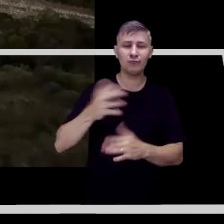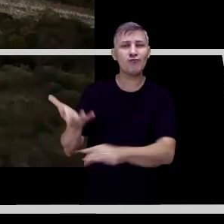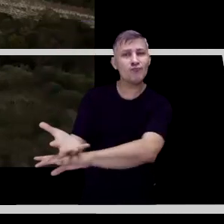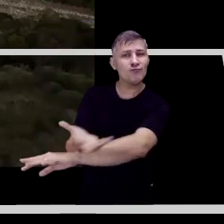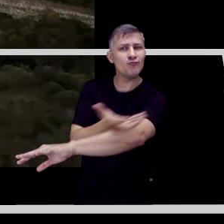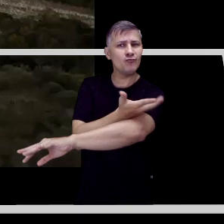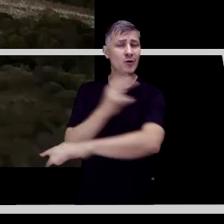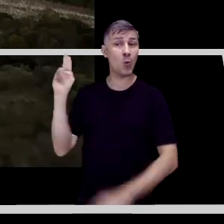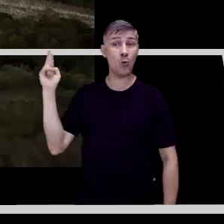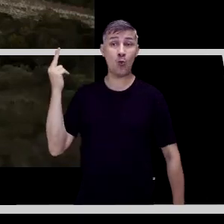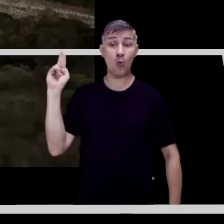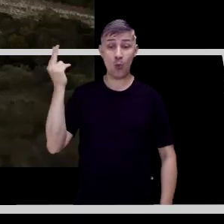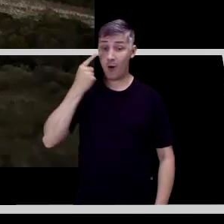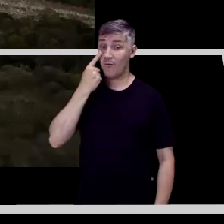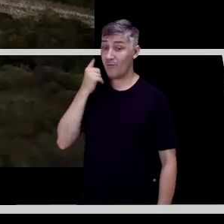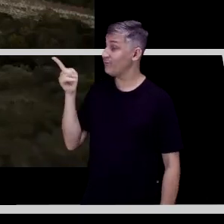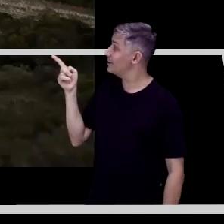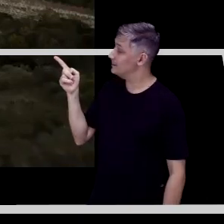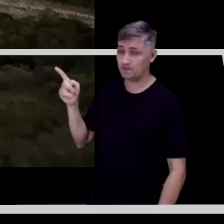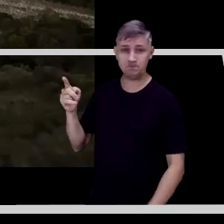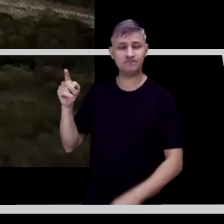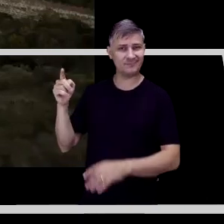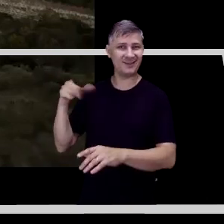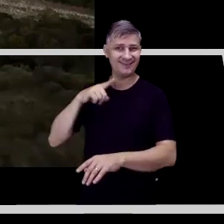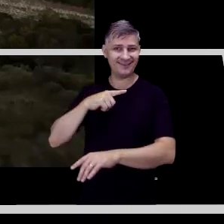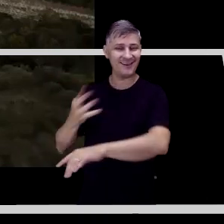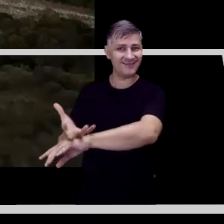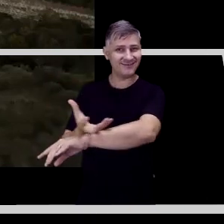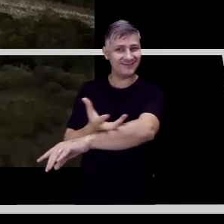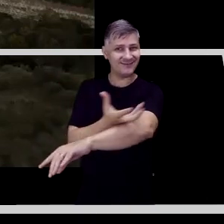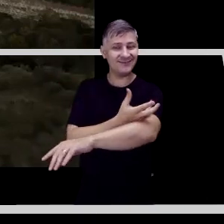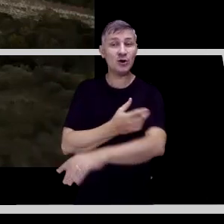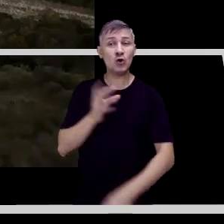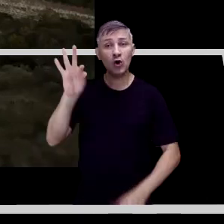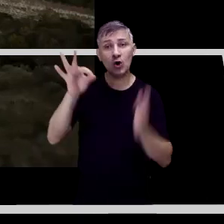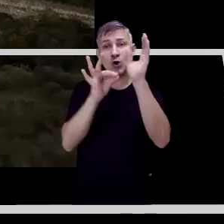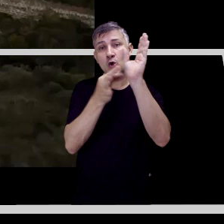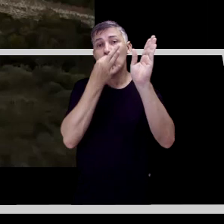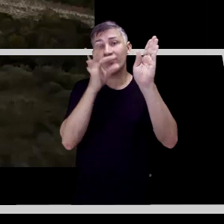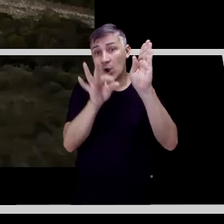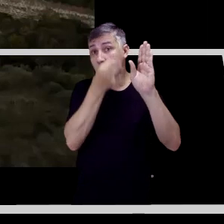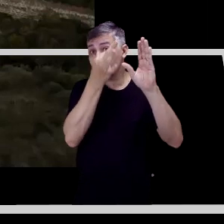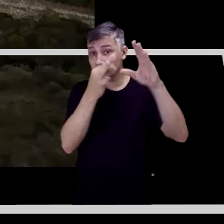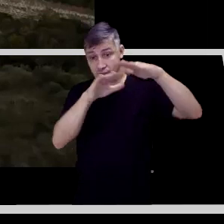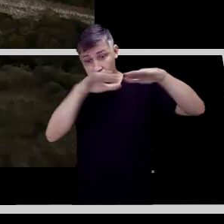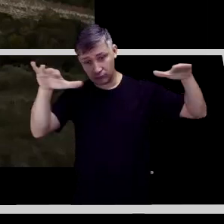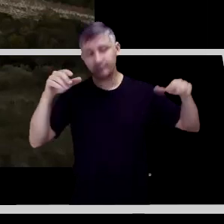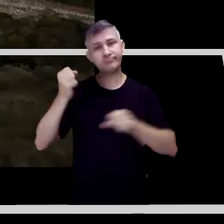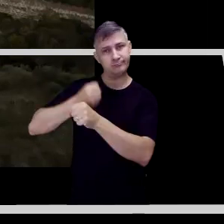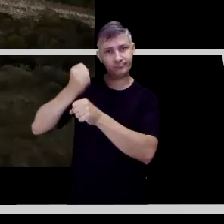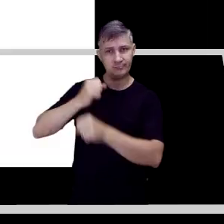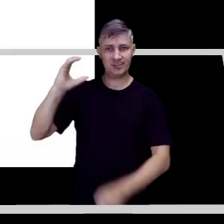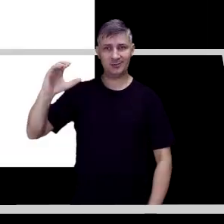campo uruguaio. Aqui dá para ver os vinhedos, e ela foi construída principalmente